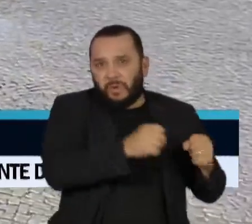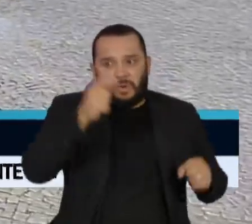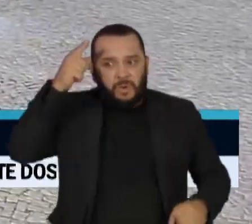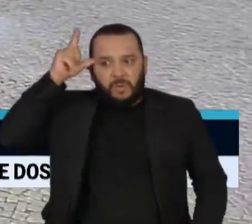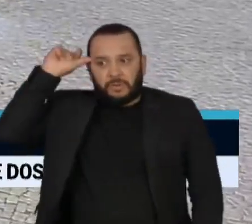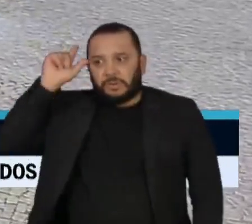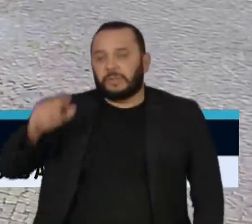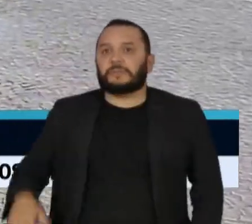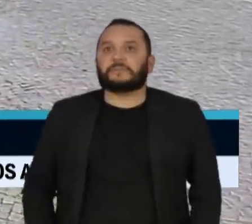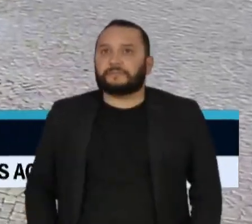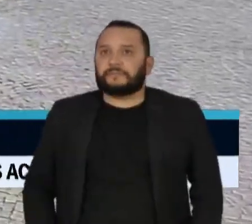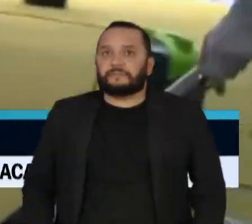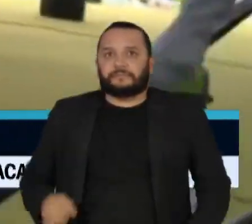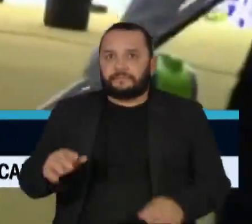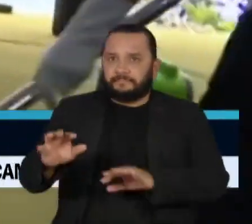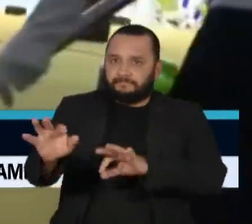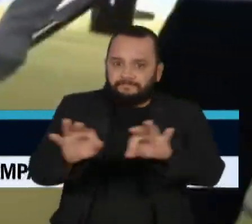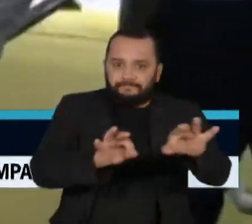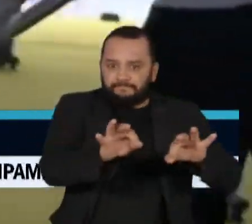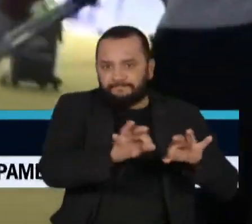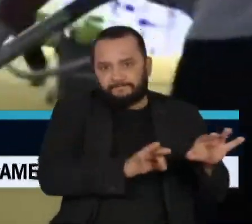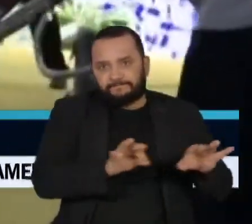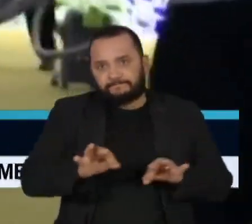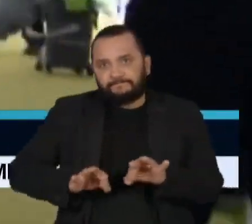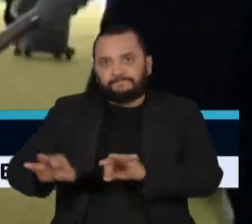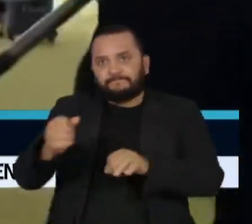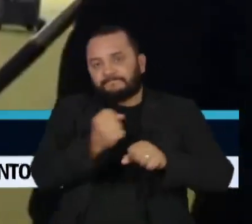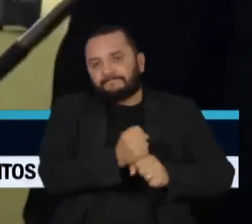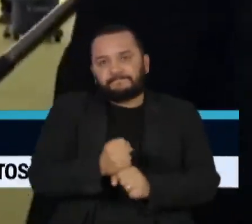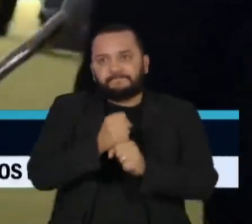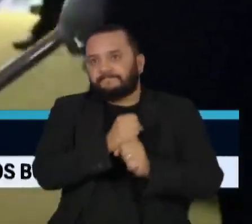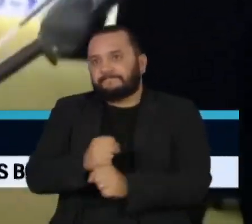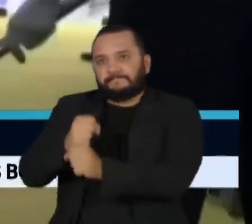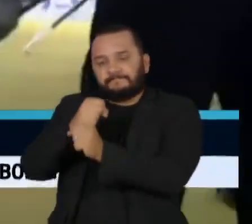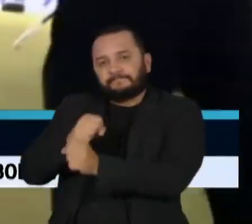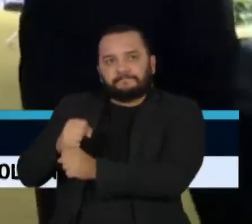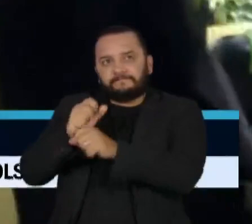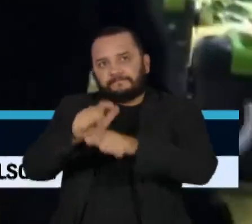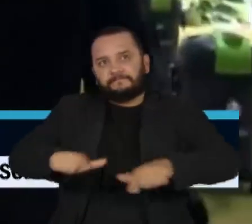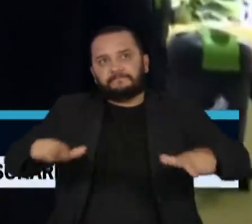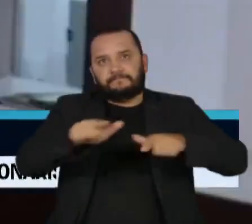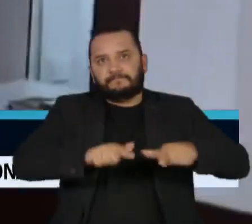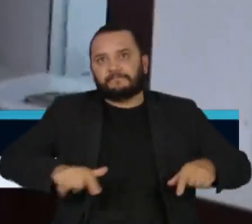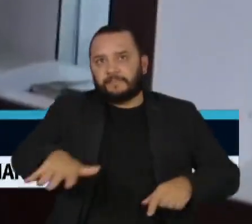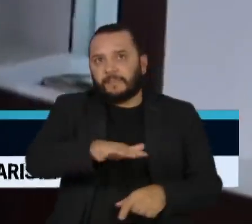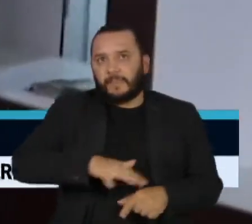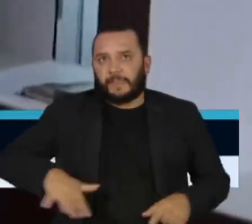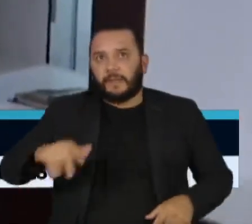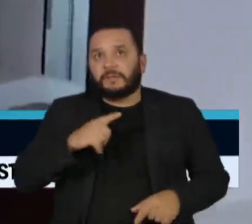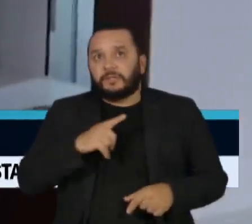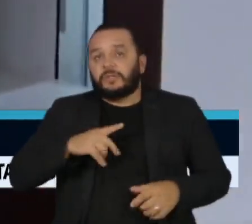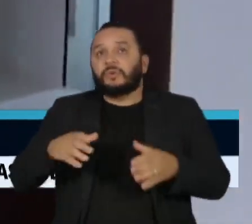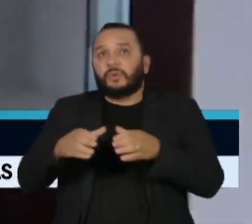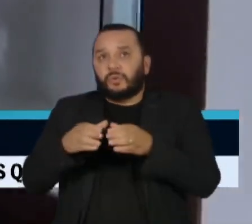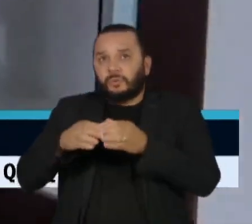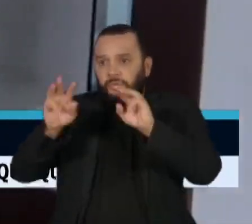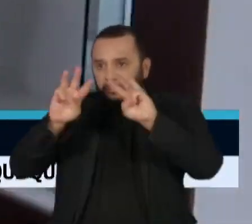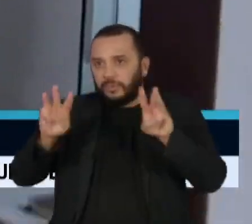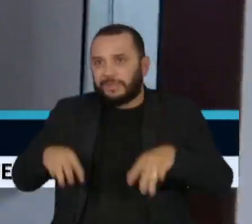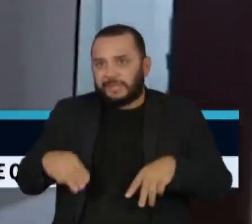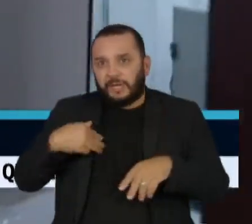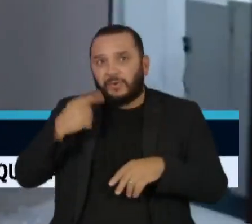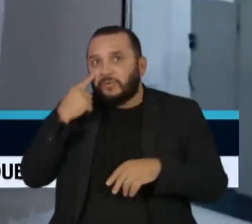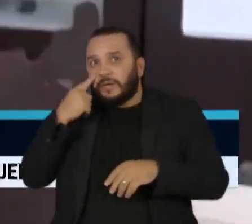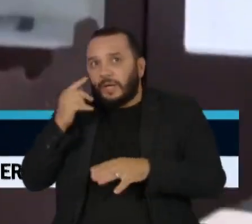de recolher os cacos. No Congresso, enquanto a equipe de limpeza cuidava do Salão Verde da Câmara, peritos do museu tentavam